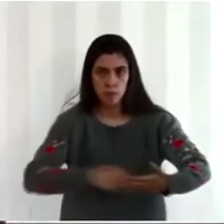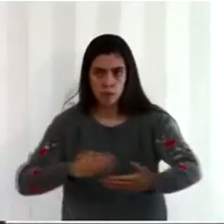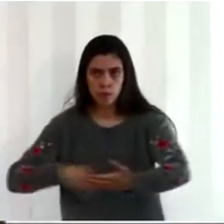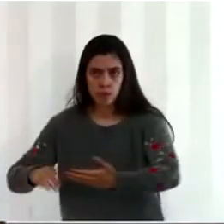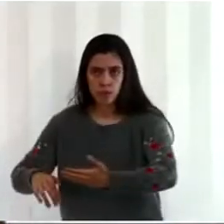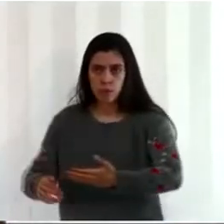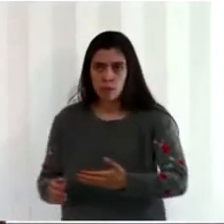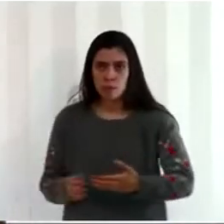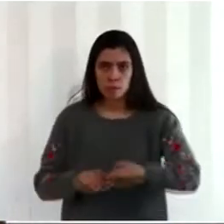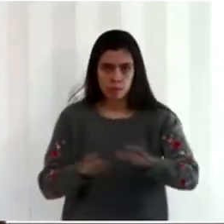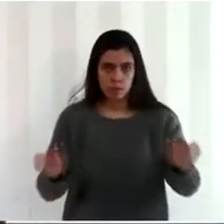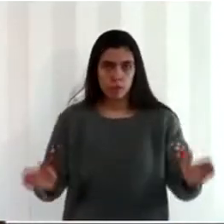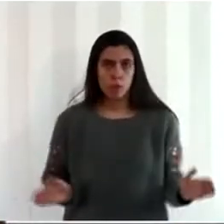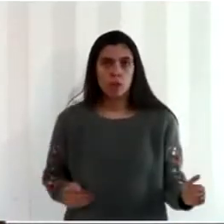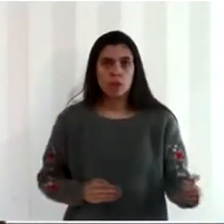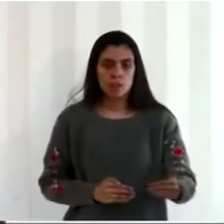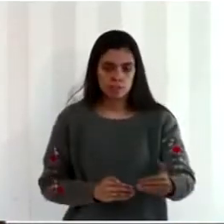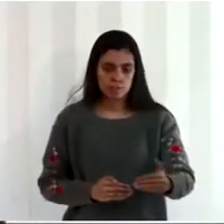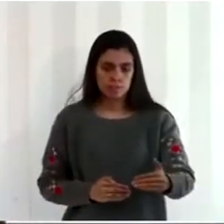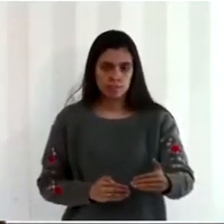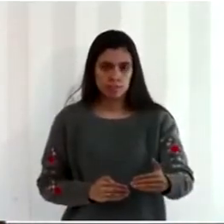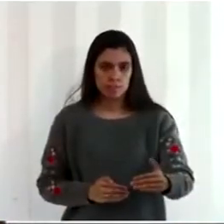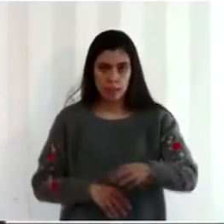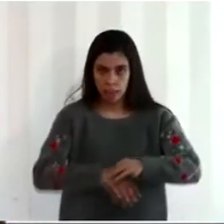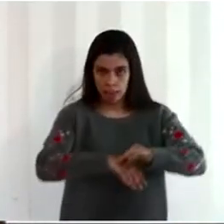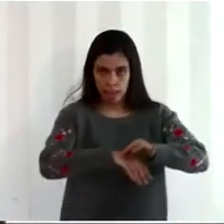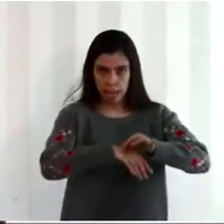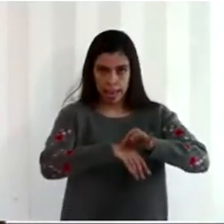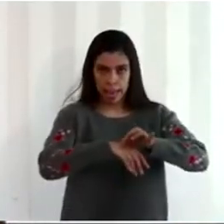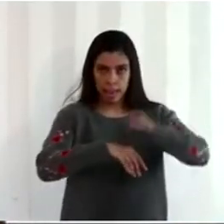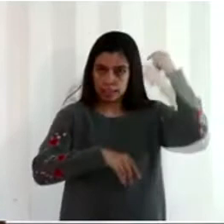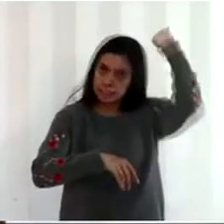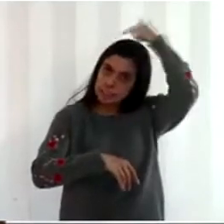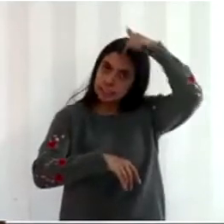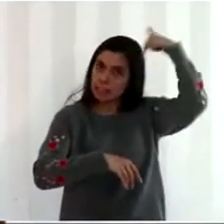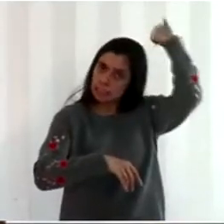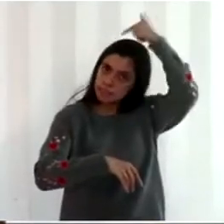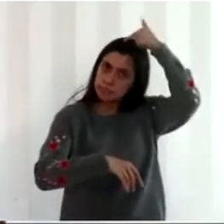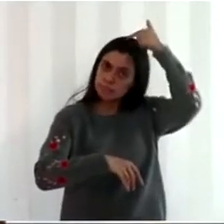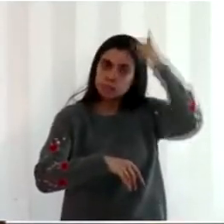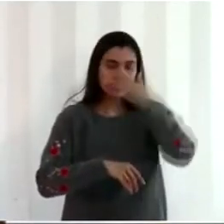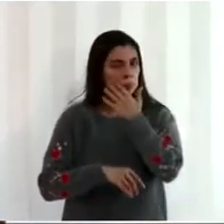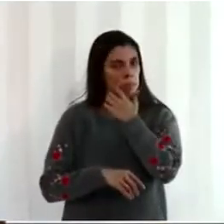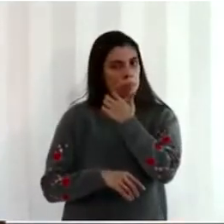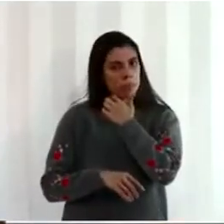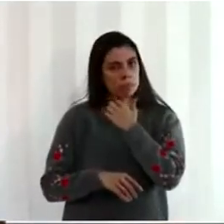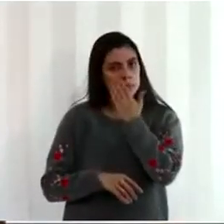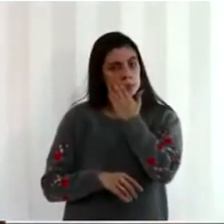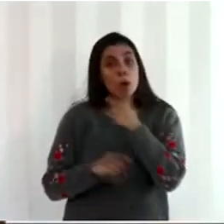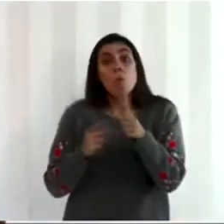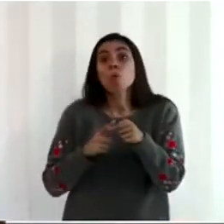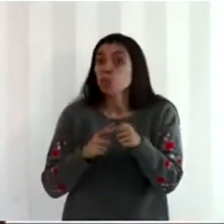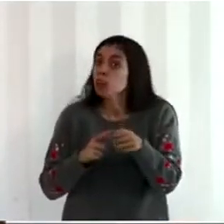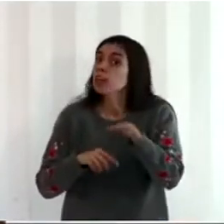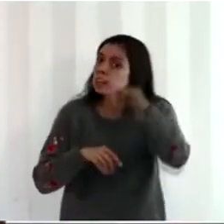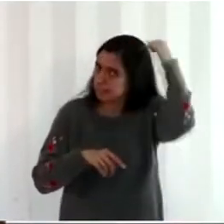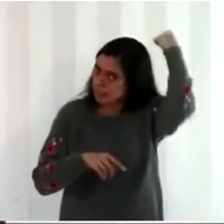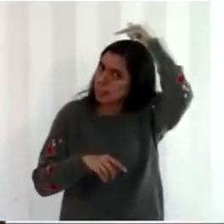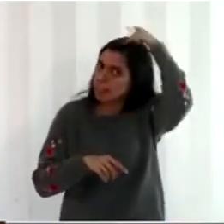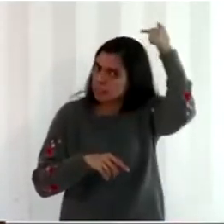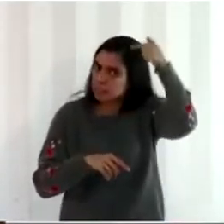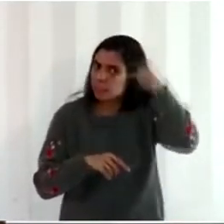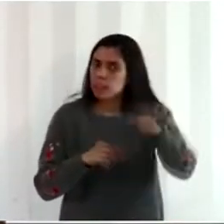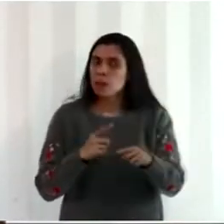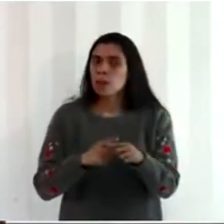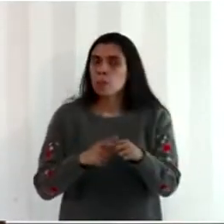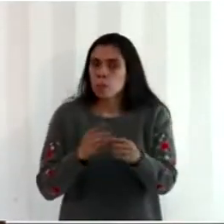é interessante que talvez algumas pessoas diriam assim: bom, se essa carne então ela é santa, se essa carne é consagrada, se